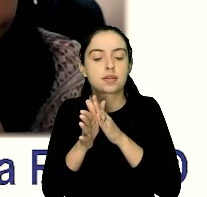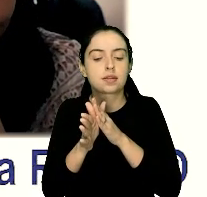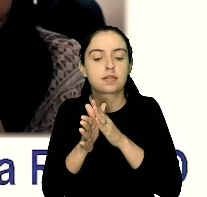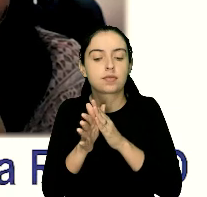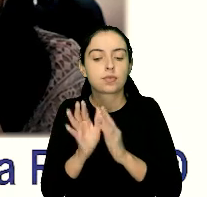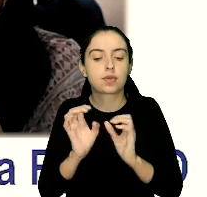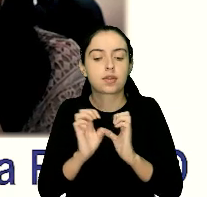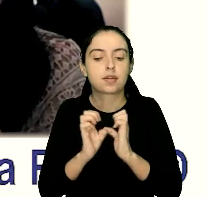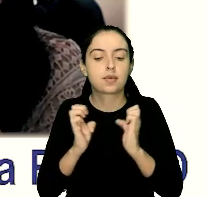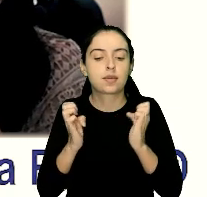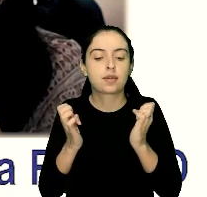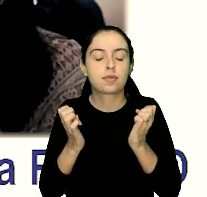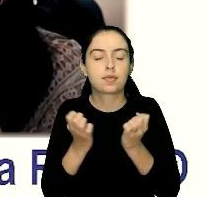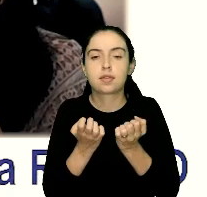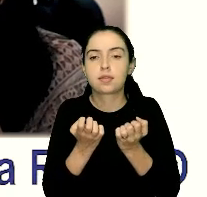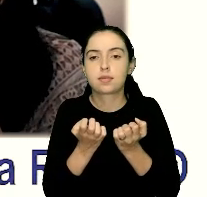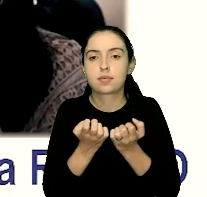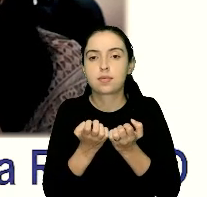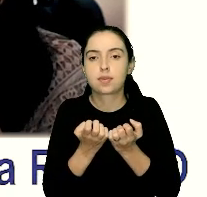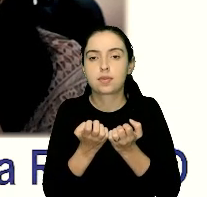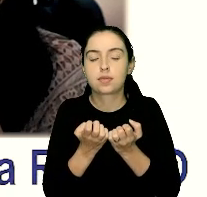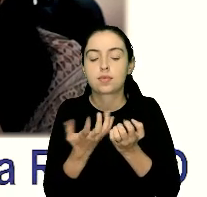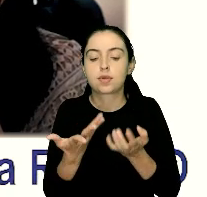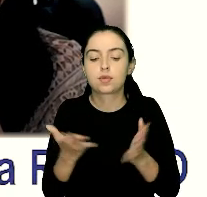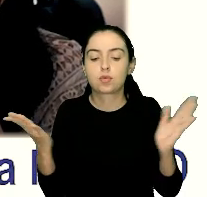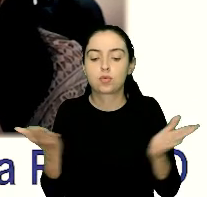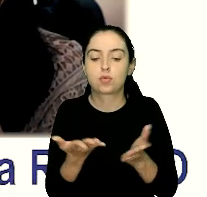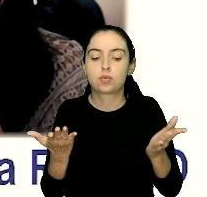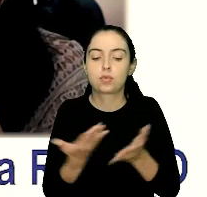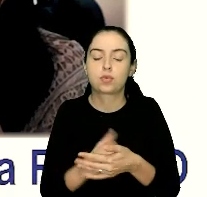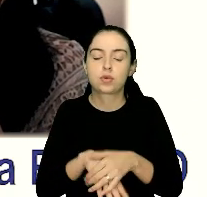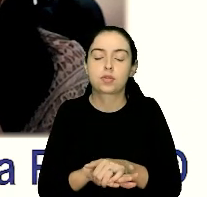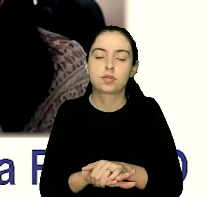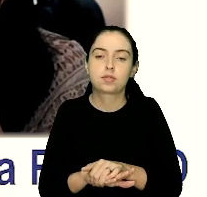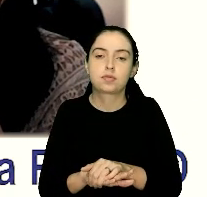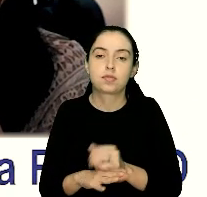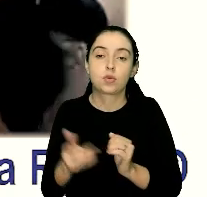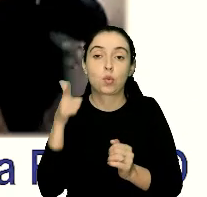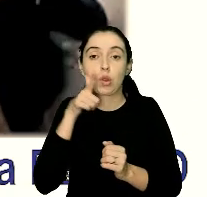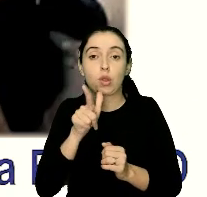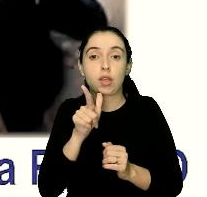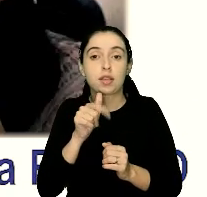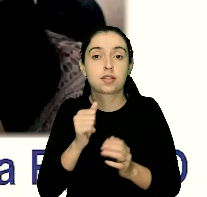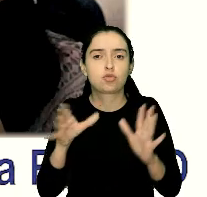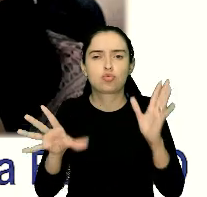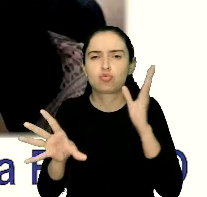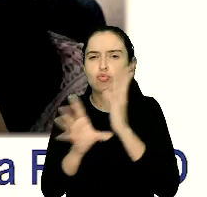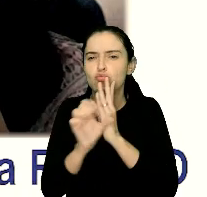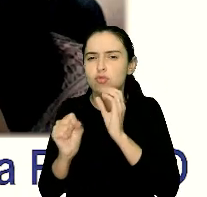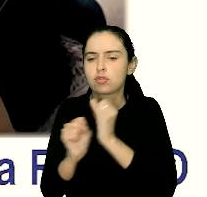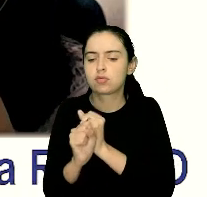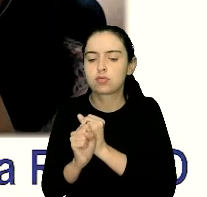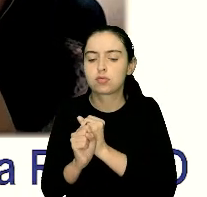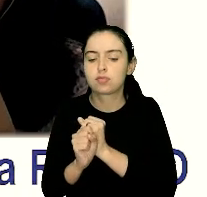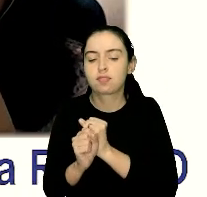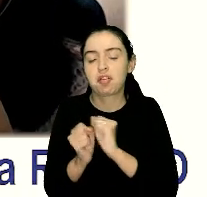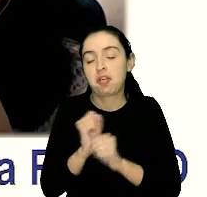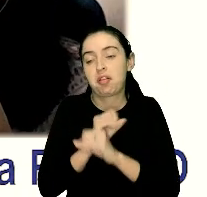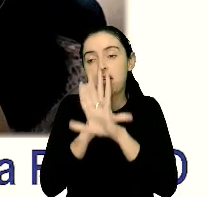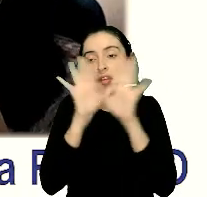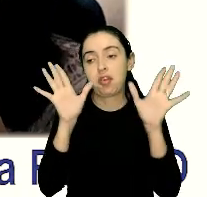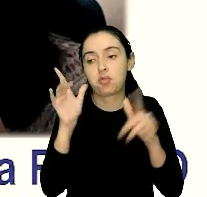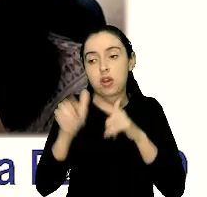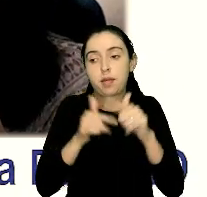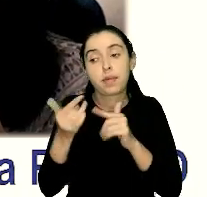esse evento que hoje acontece de forma tão integrada. É claro que trabalhos anteriores já vinham acontecendo